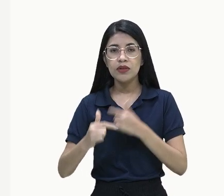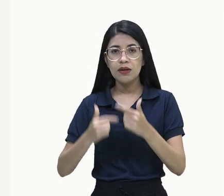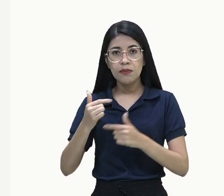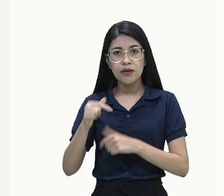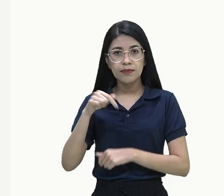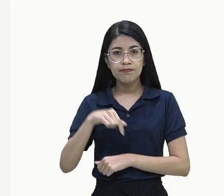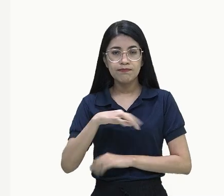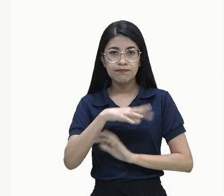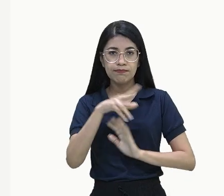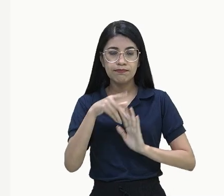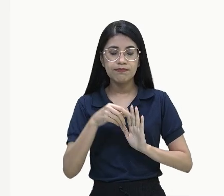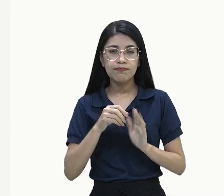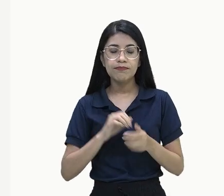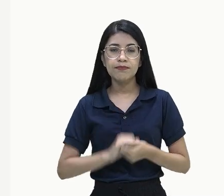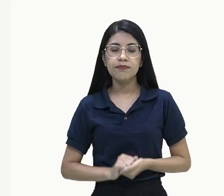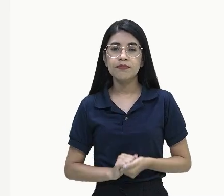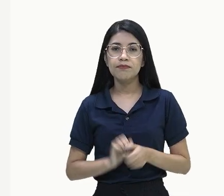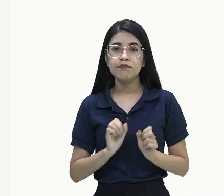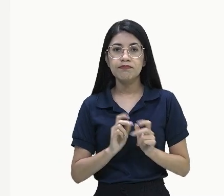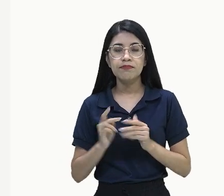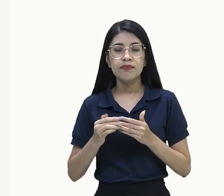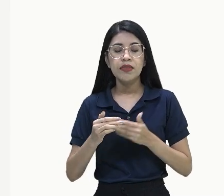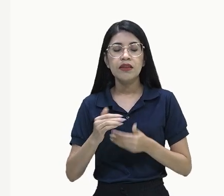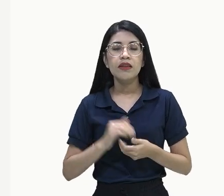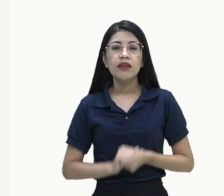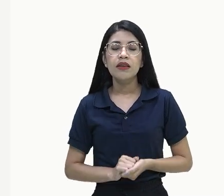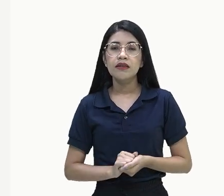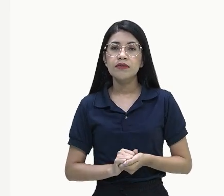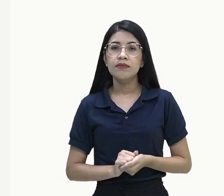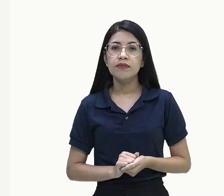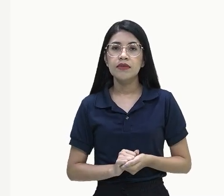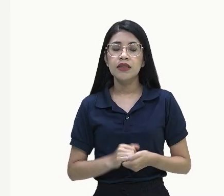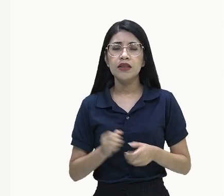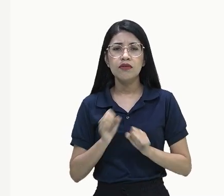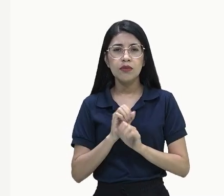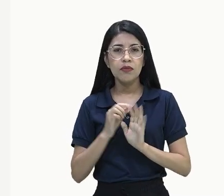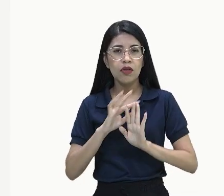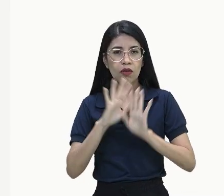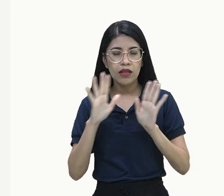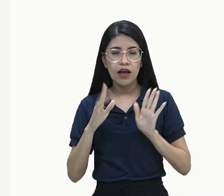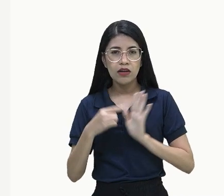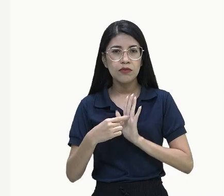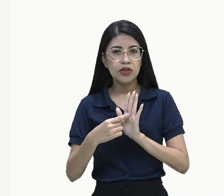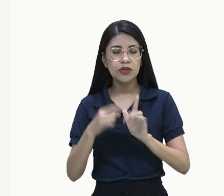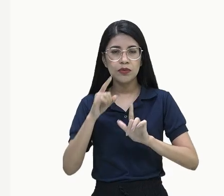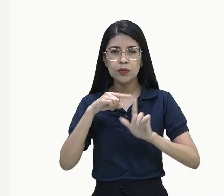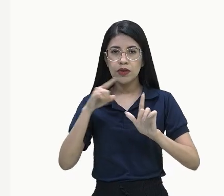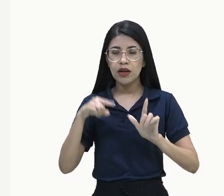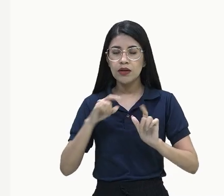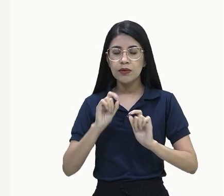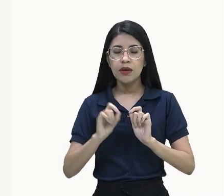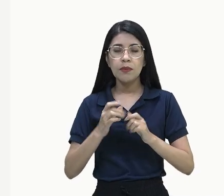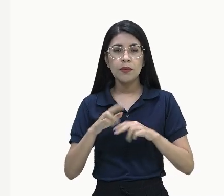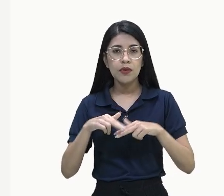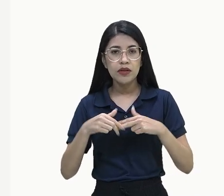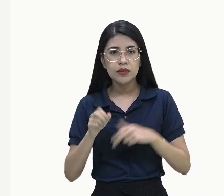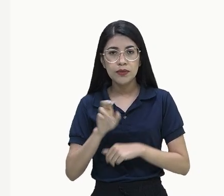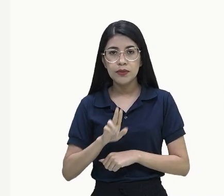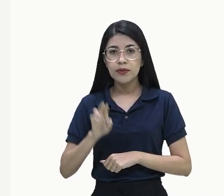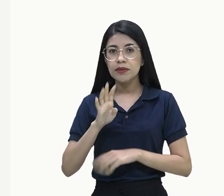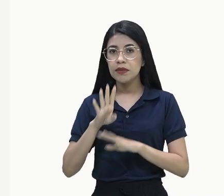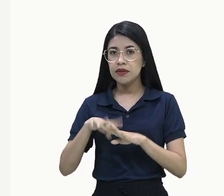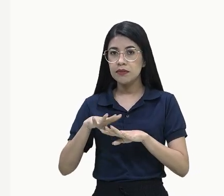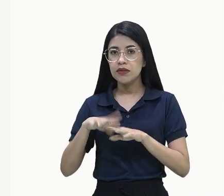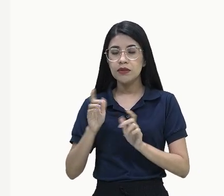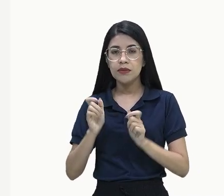Amazônia. Muito bem, isso mesmo. Então, ficou bem demonstrado aqui no nosso gráfico, para isso que a gente usa a matemática, para que a gente